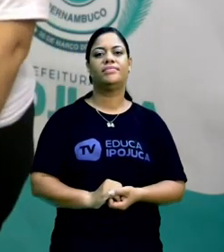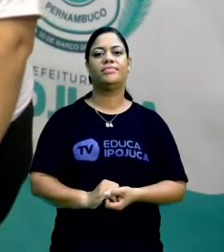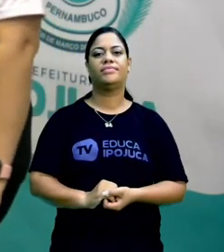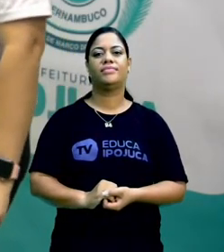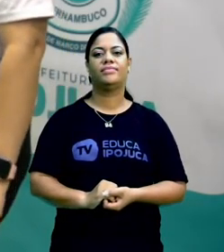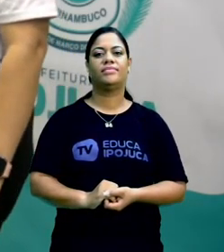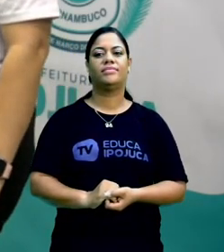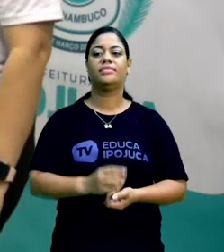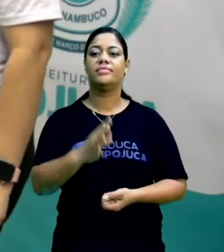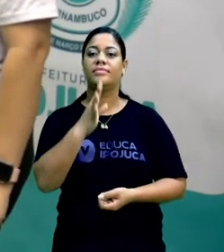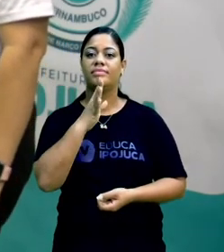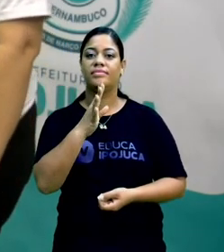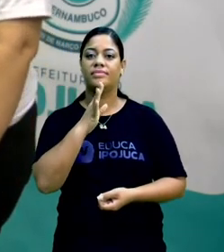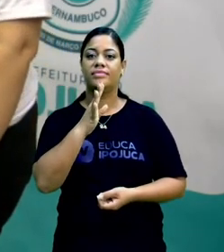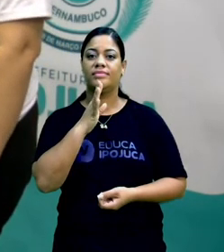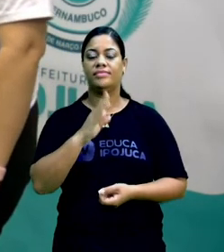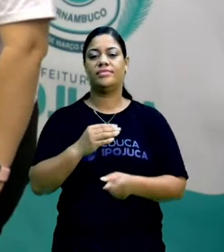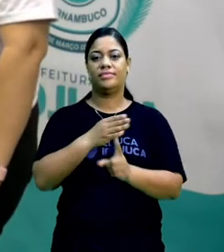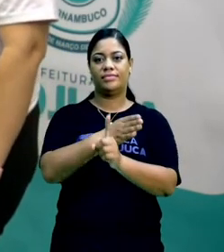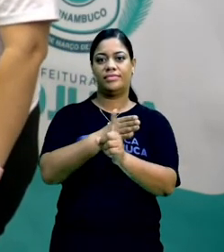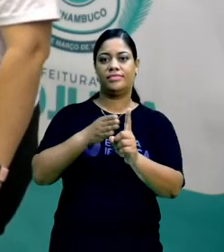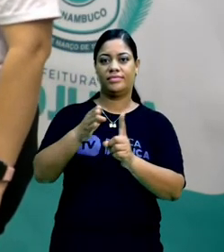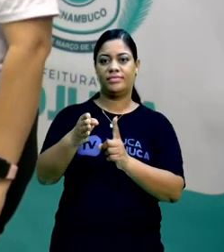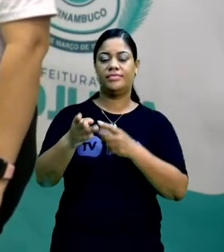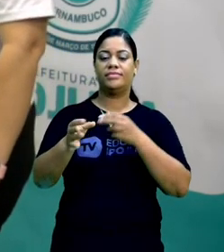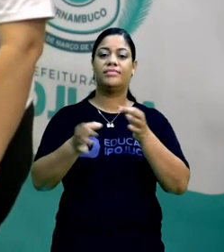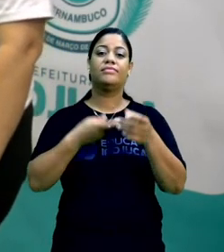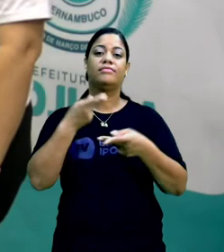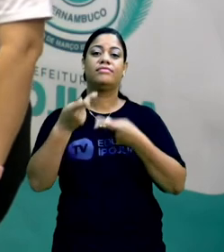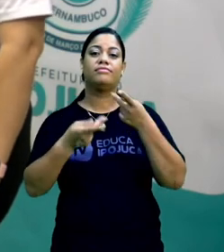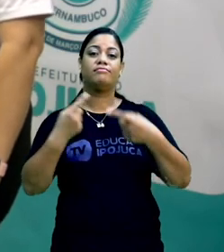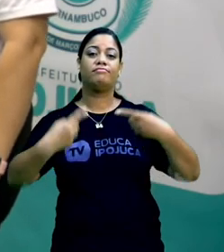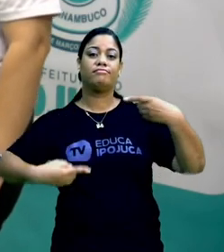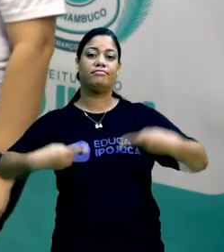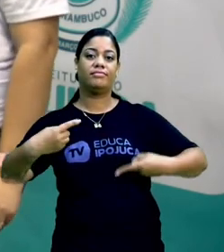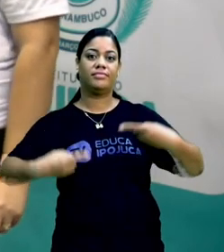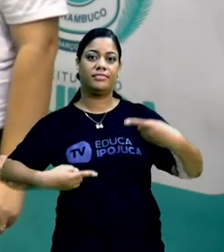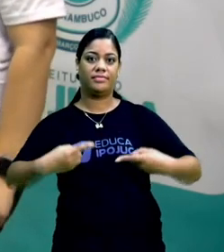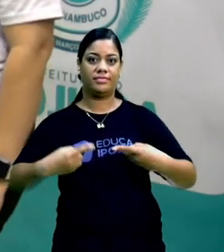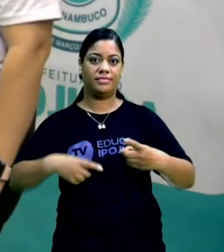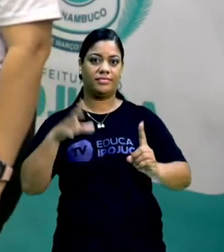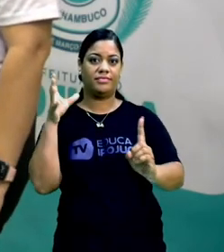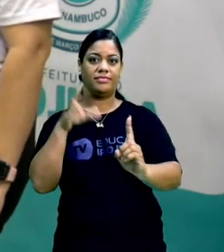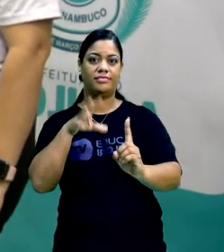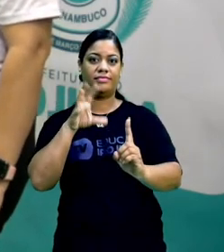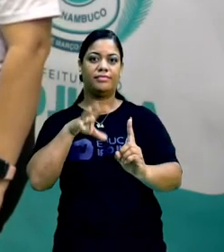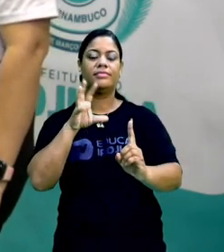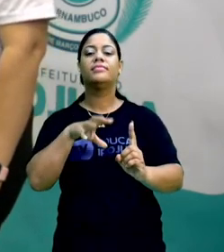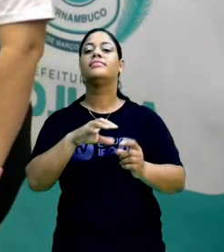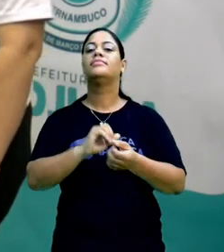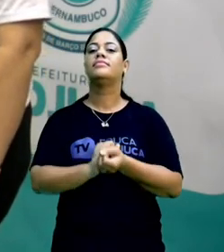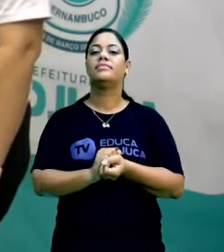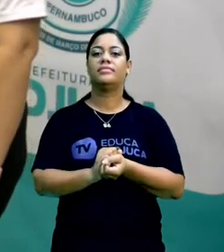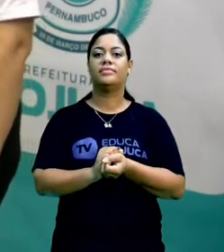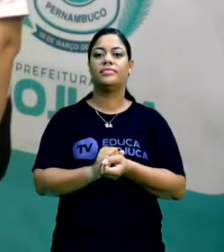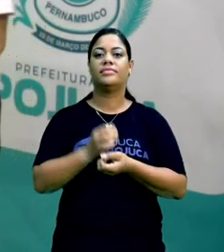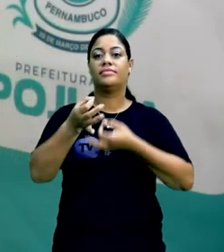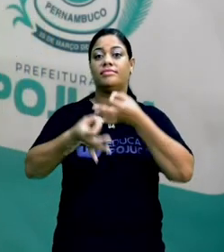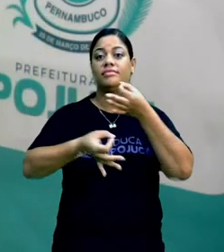aí. Conhecemos os modalizadores discursivos e a sua influência na argumentação.